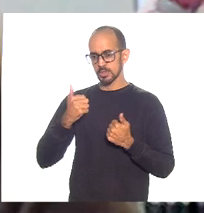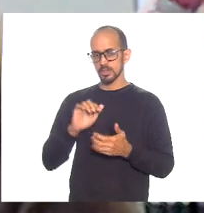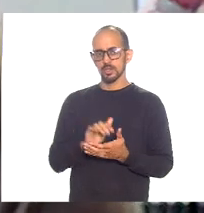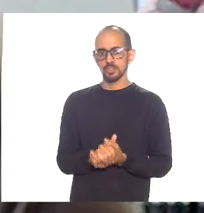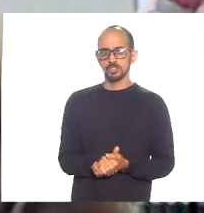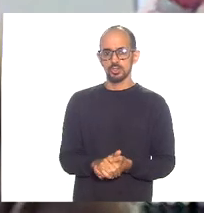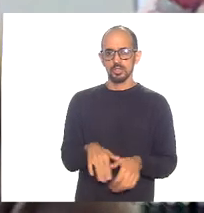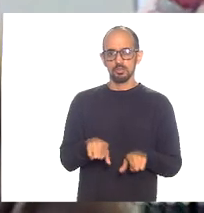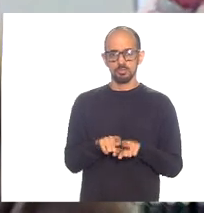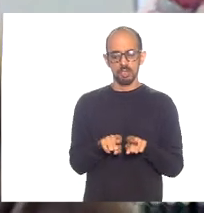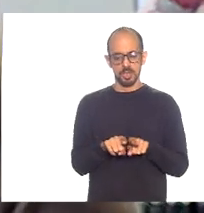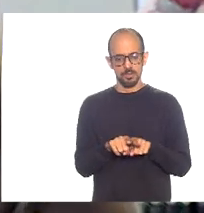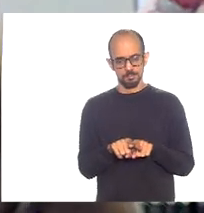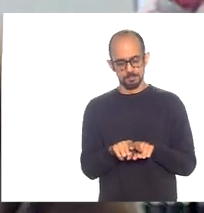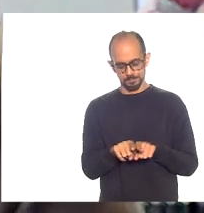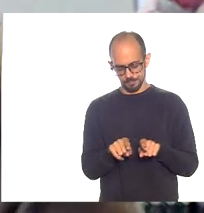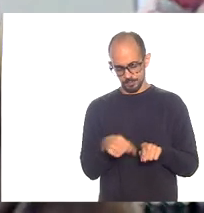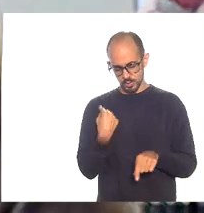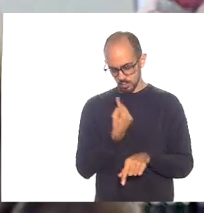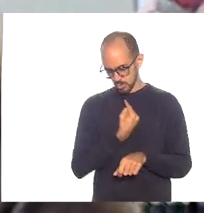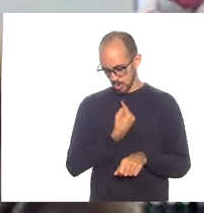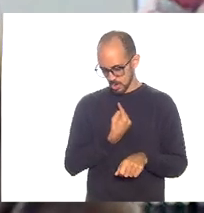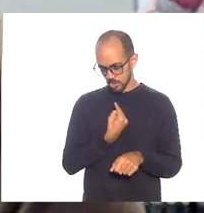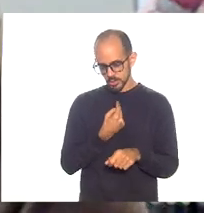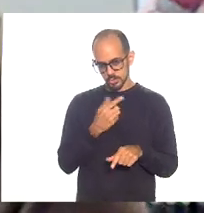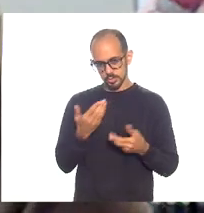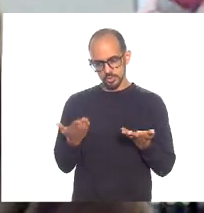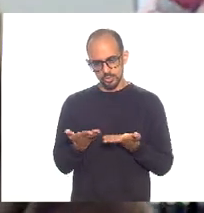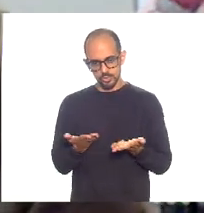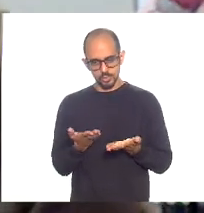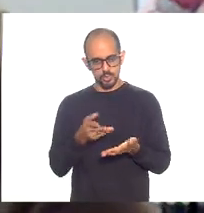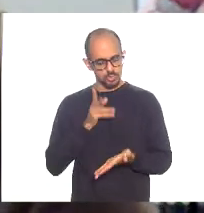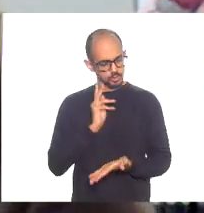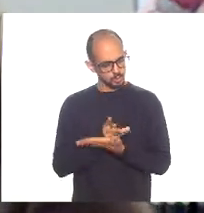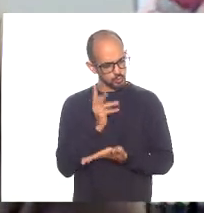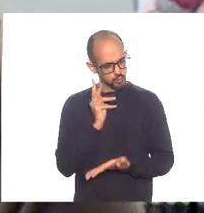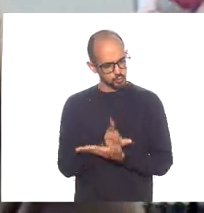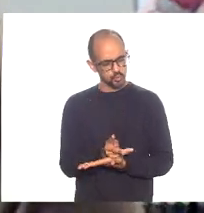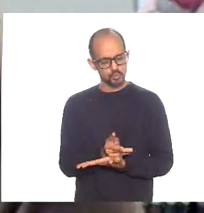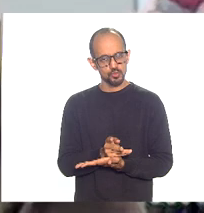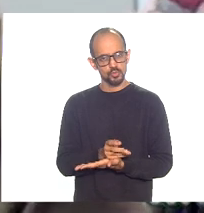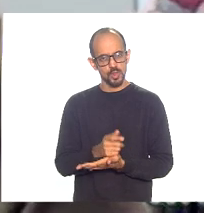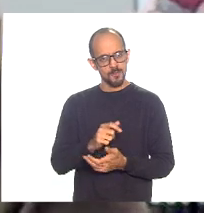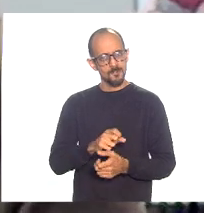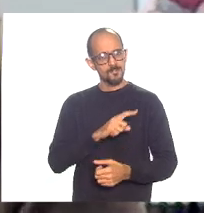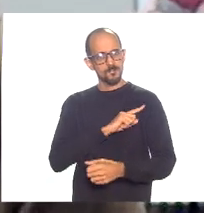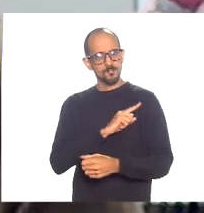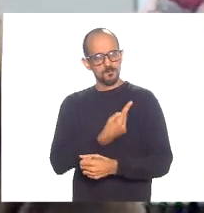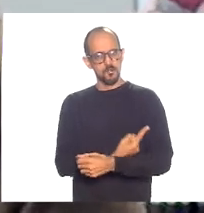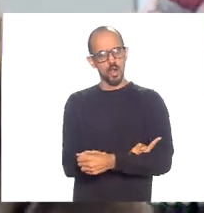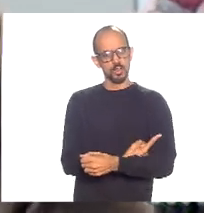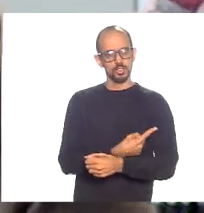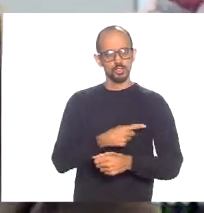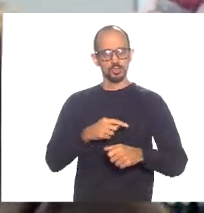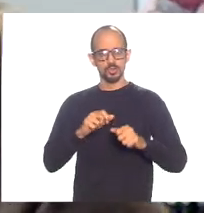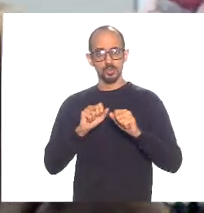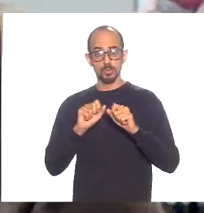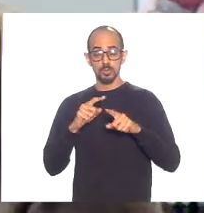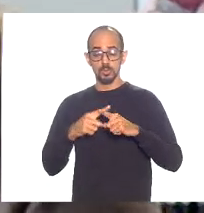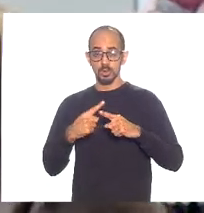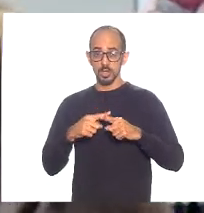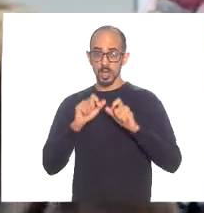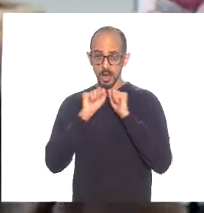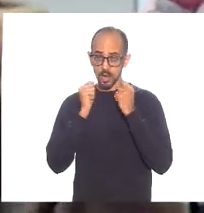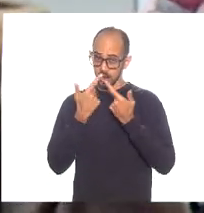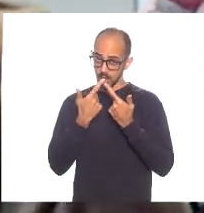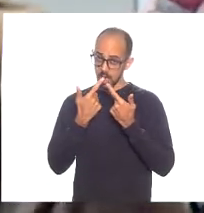debate. E a gente segue firme na defesa da cultura, na defesa de que a LERJ fortaleça a cultura do estado do